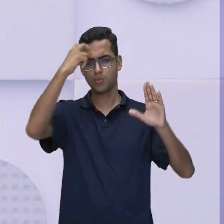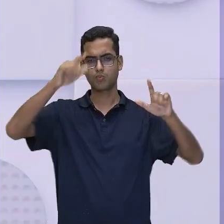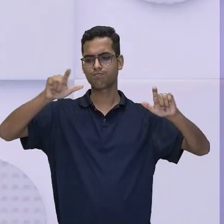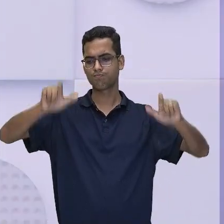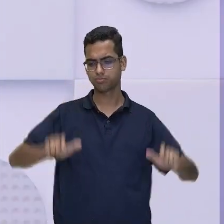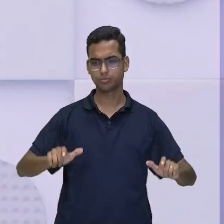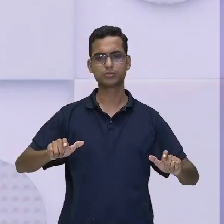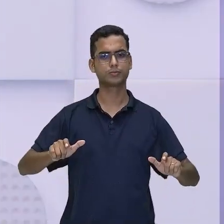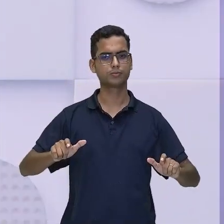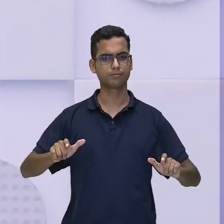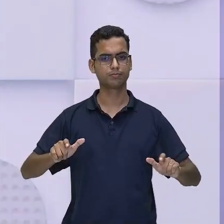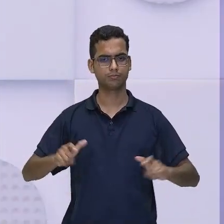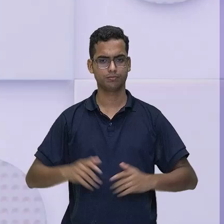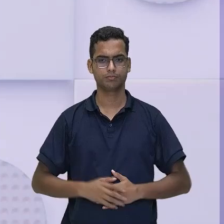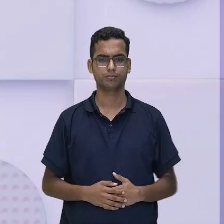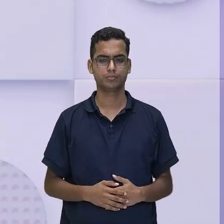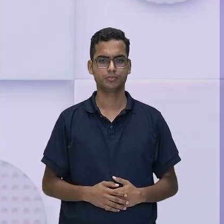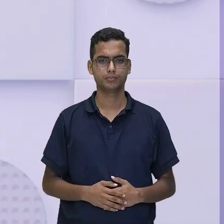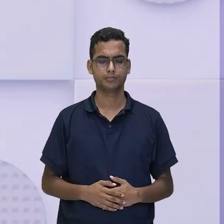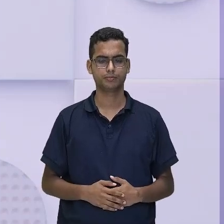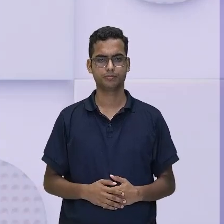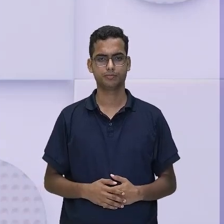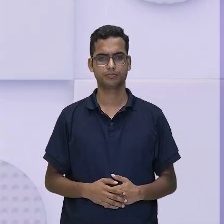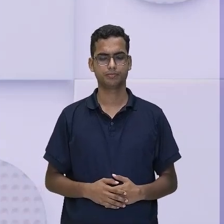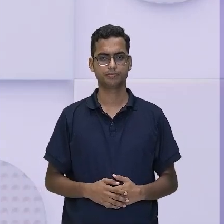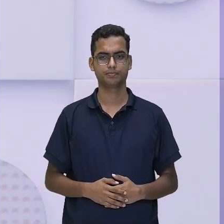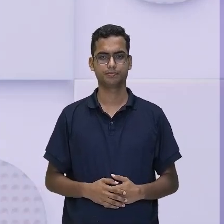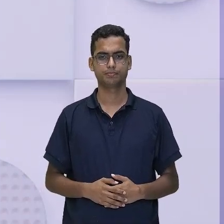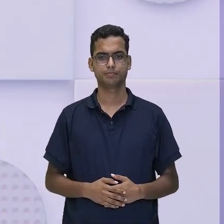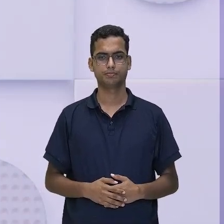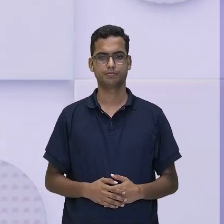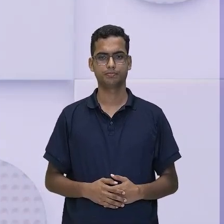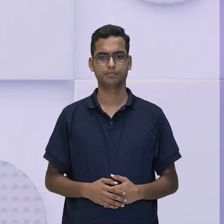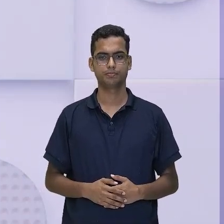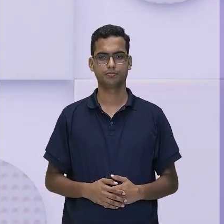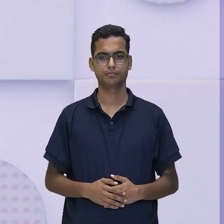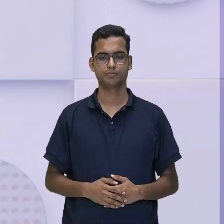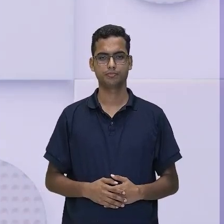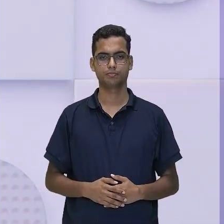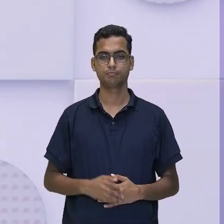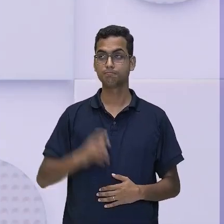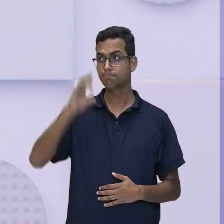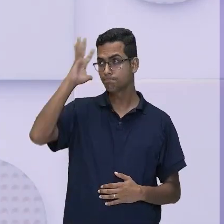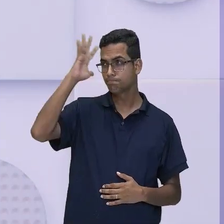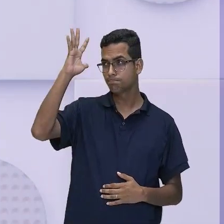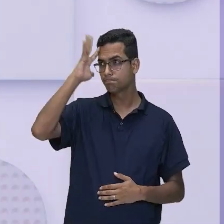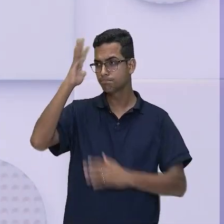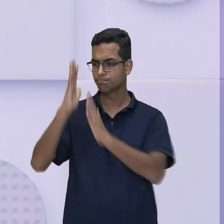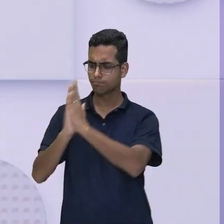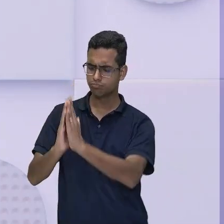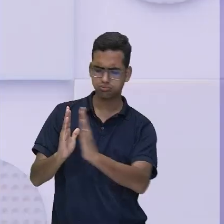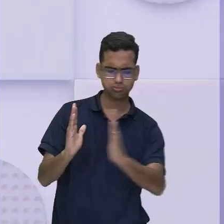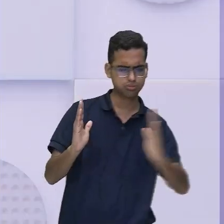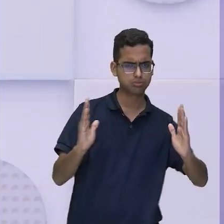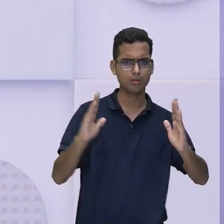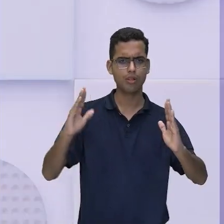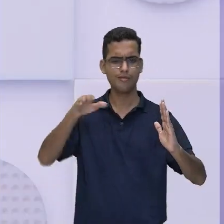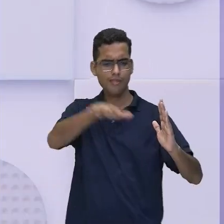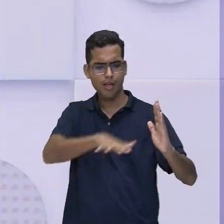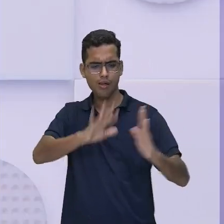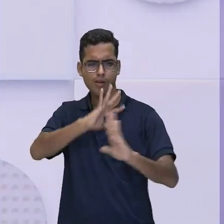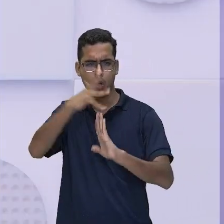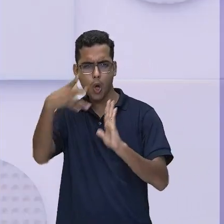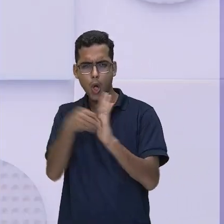lugar. E aqui nós podemos pensar quantas comunidades ao longo da Amazônia têm nomes de santos ou